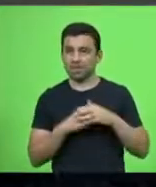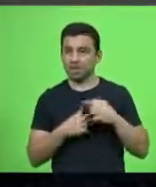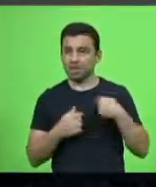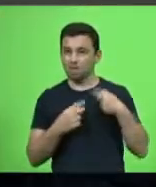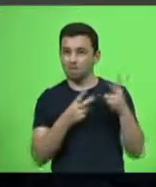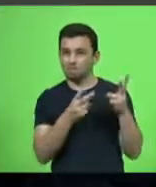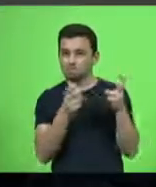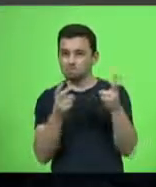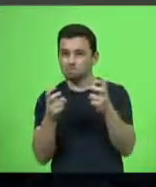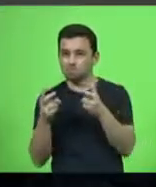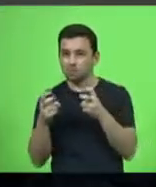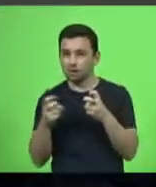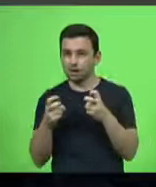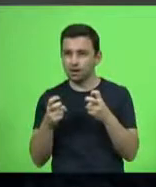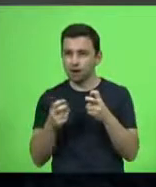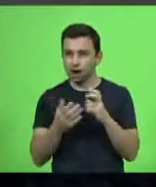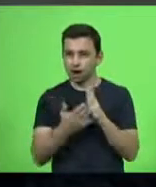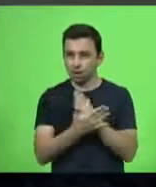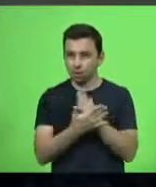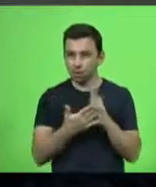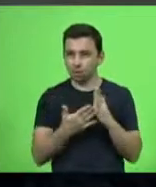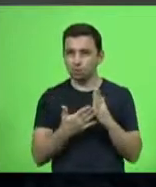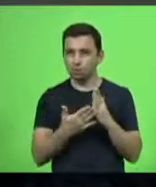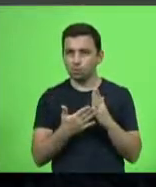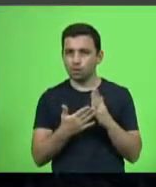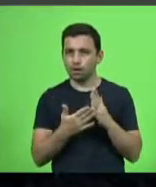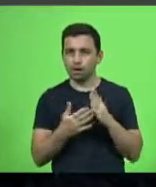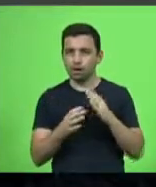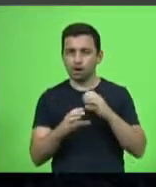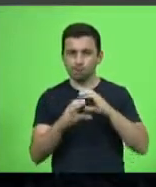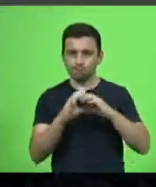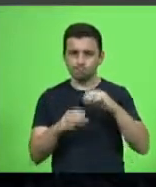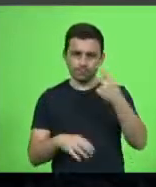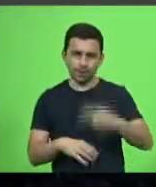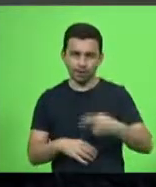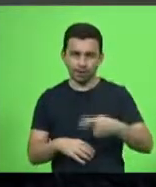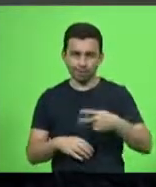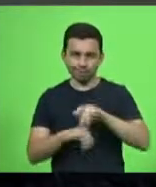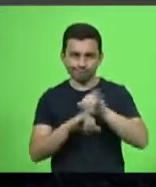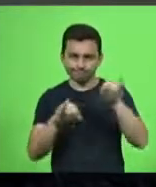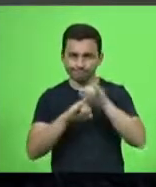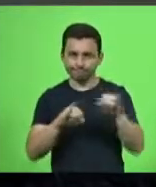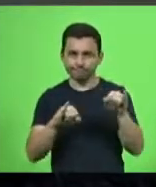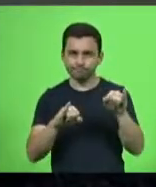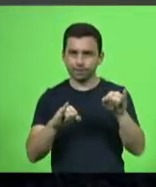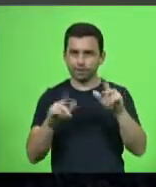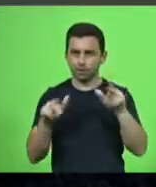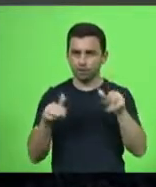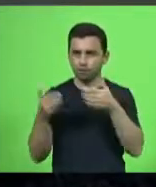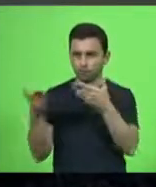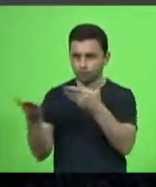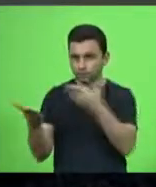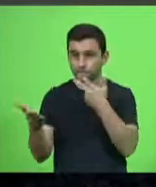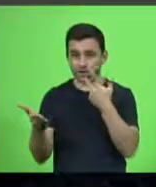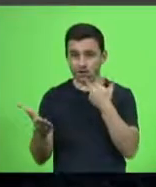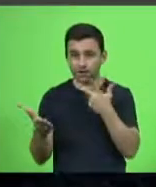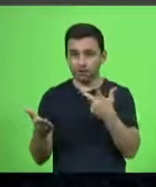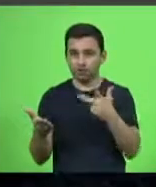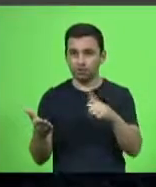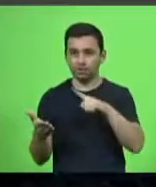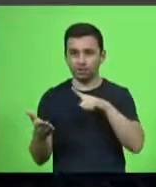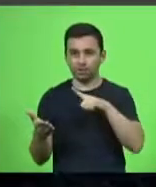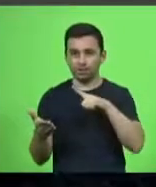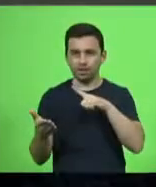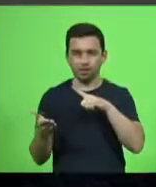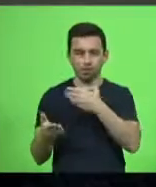percebesse alguma coisa em relação à comunicação da Casa, que fosse, como Vossa Excelência diz, que estaria sendo um puxadinho